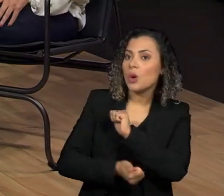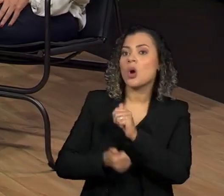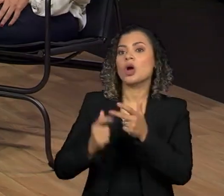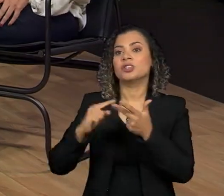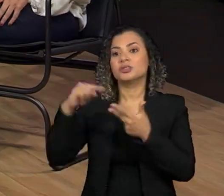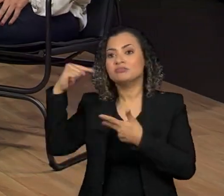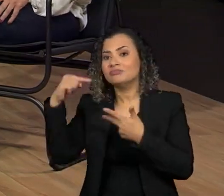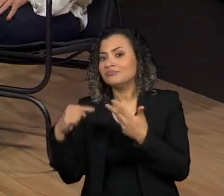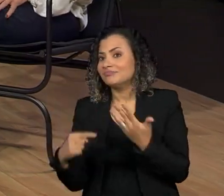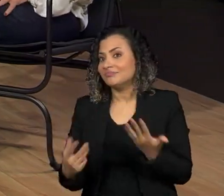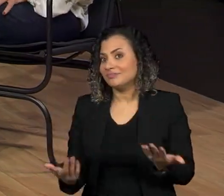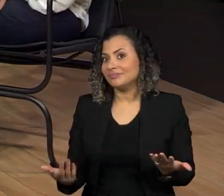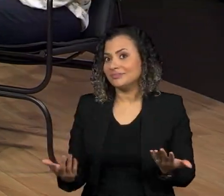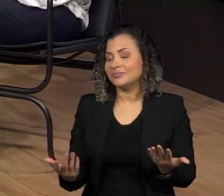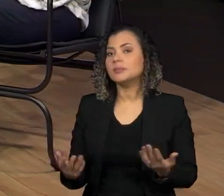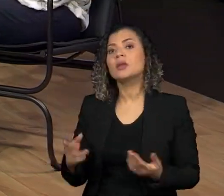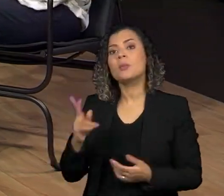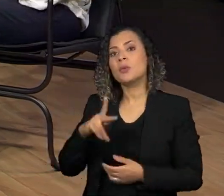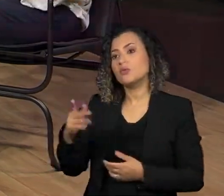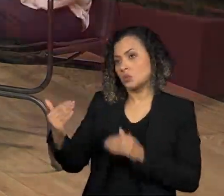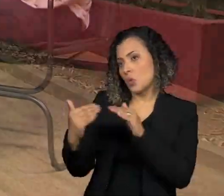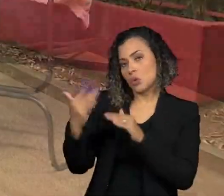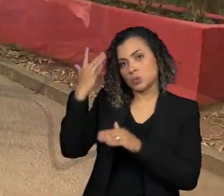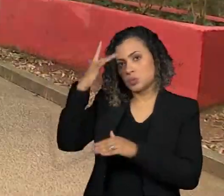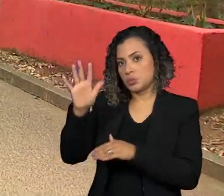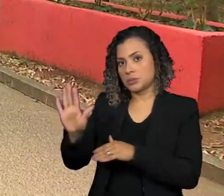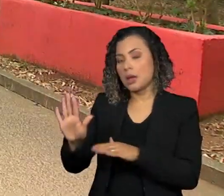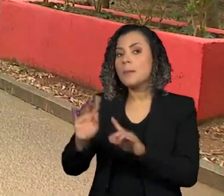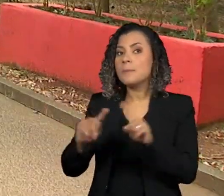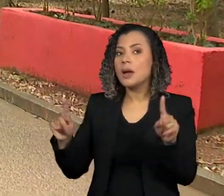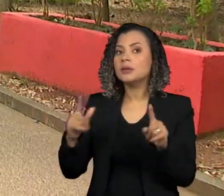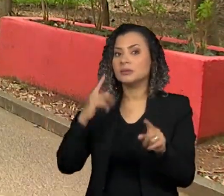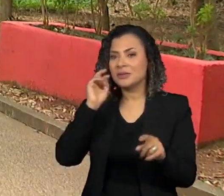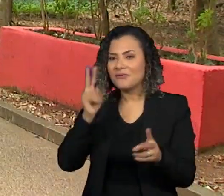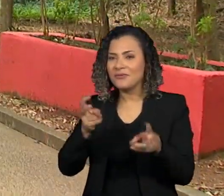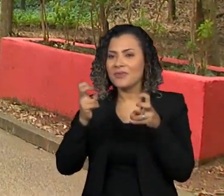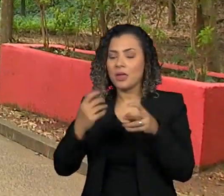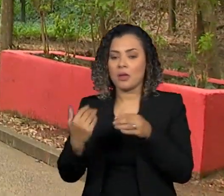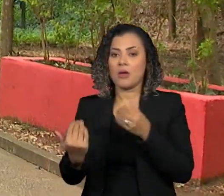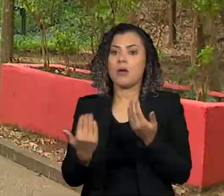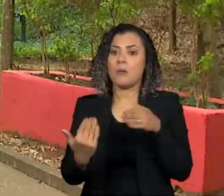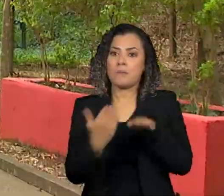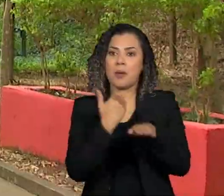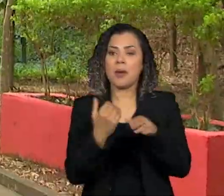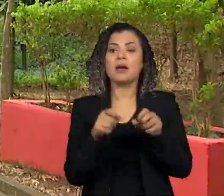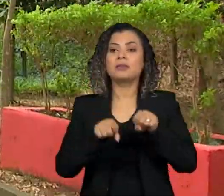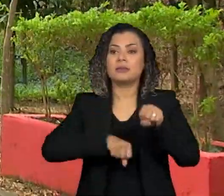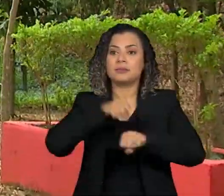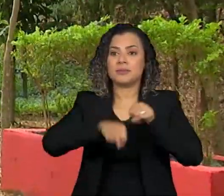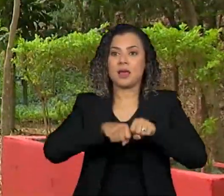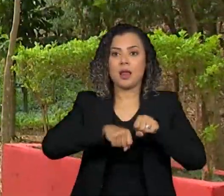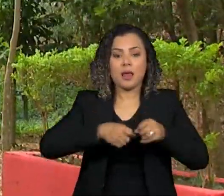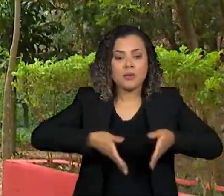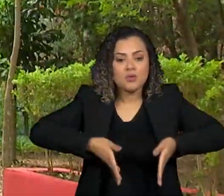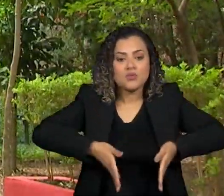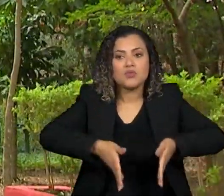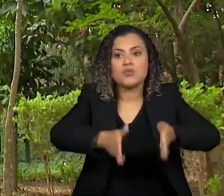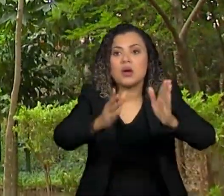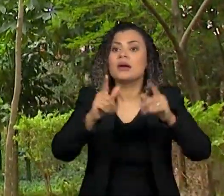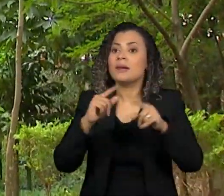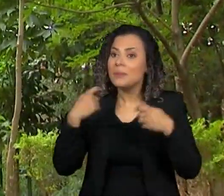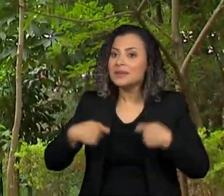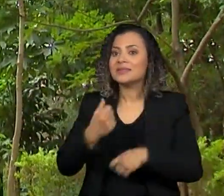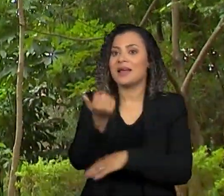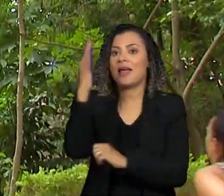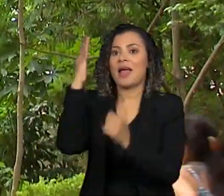muito importante, não sei se o professor concorda, assim, quando a gente pensa em ciclovia ou espaços caminháveis, tem que ter árvore. Acho que é importante isso, para a